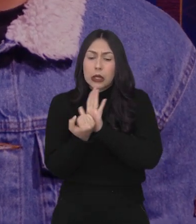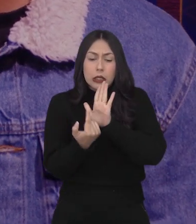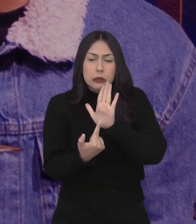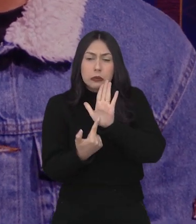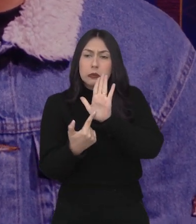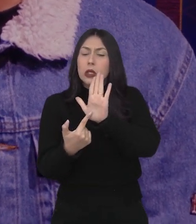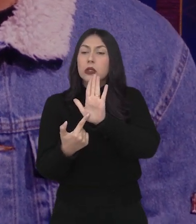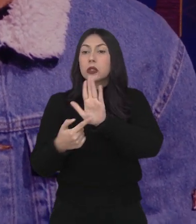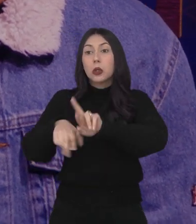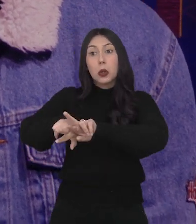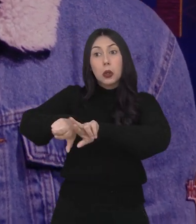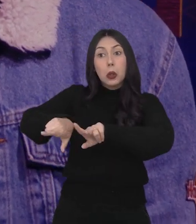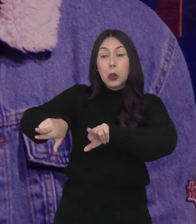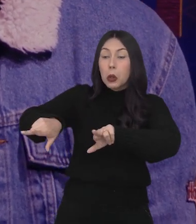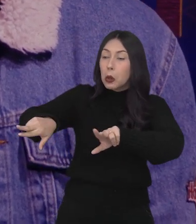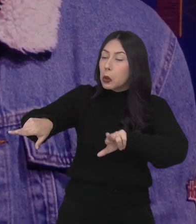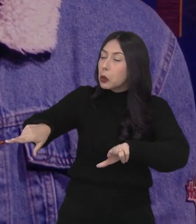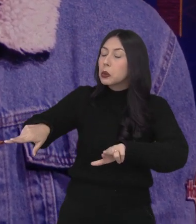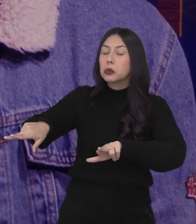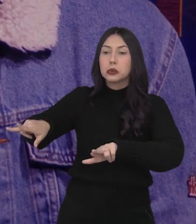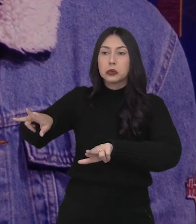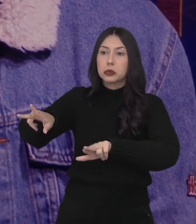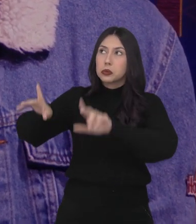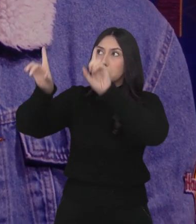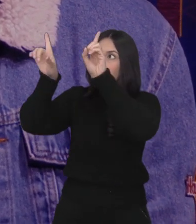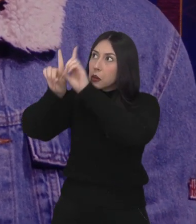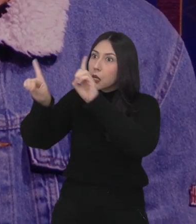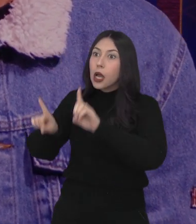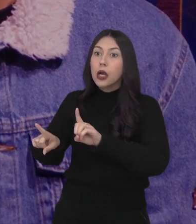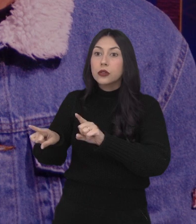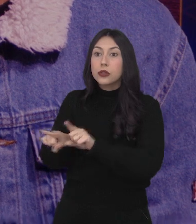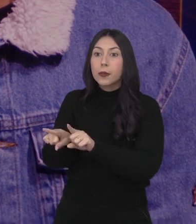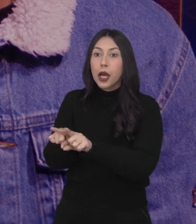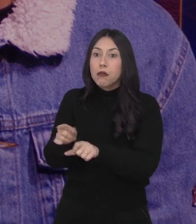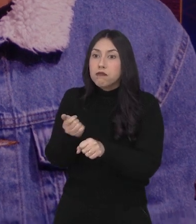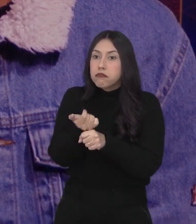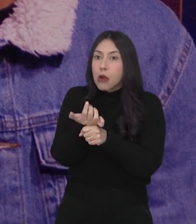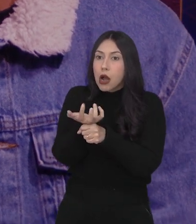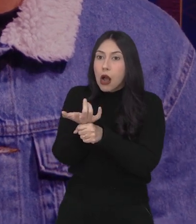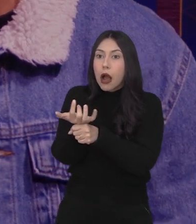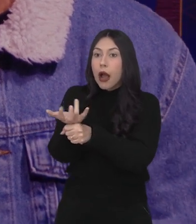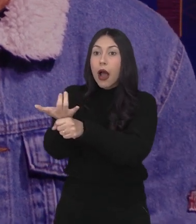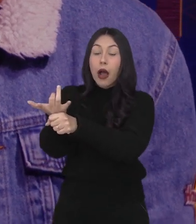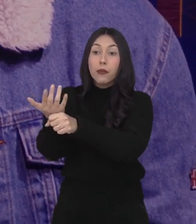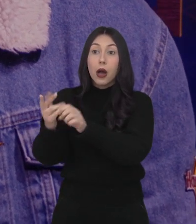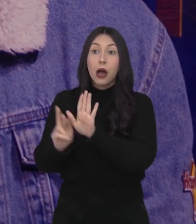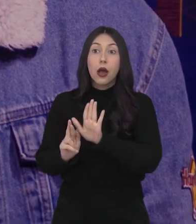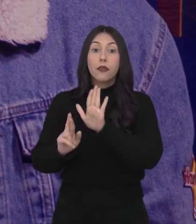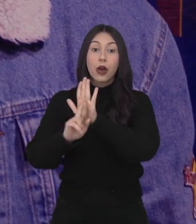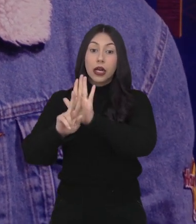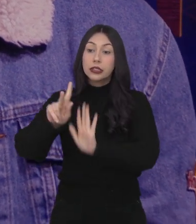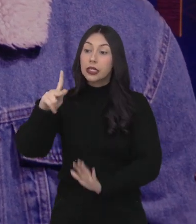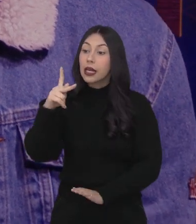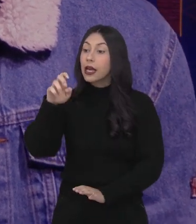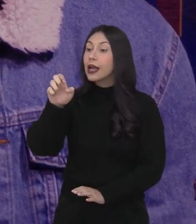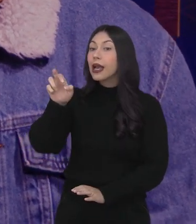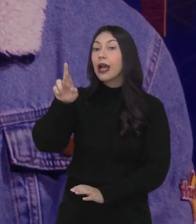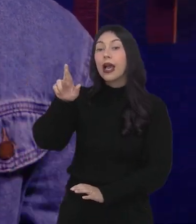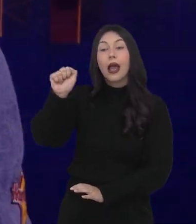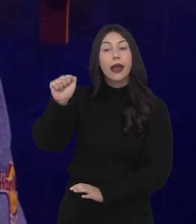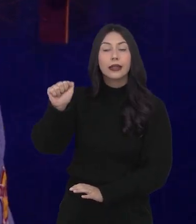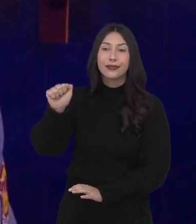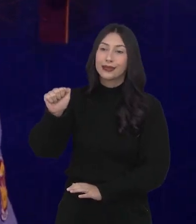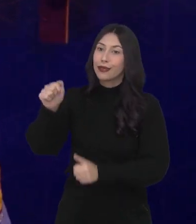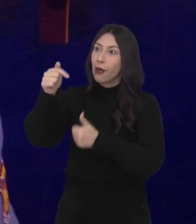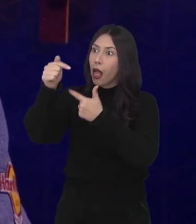própria chama olímpica seria uma referência à deusa Hera também. Então, assim, são vários deuses,